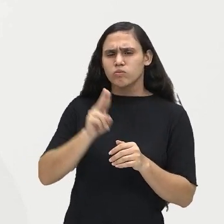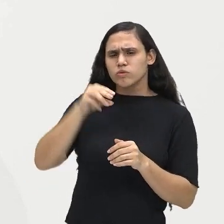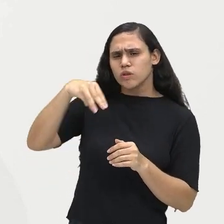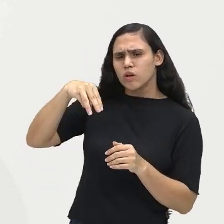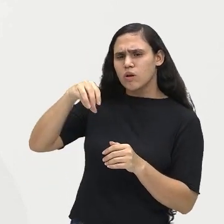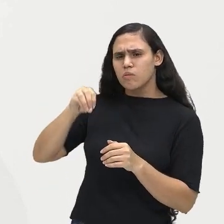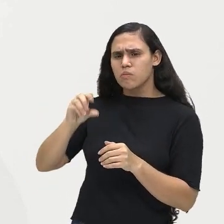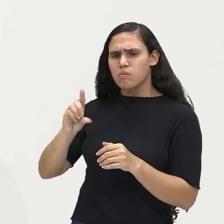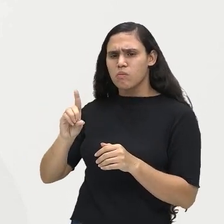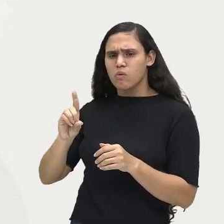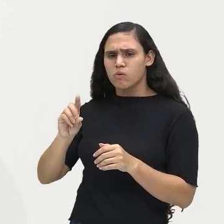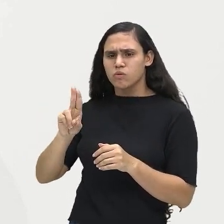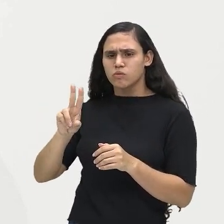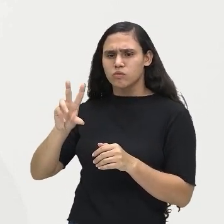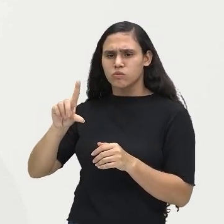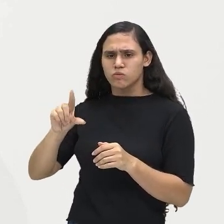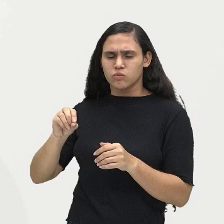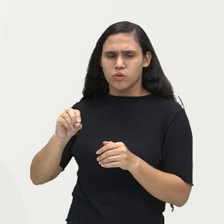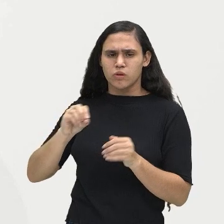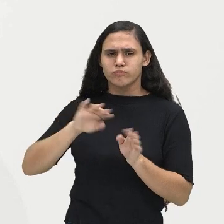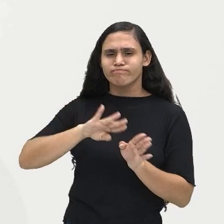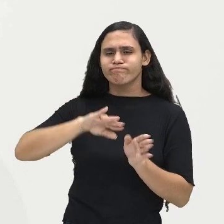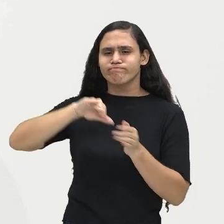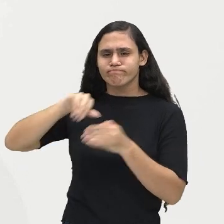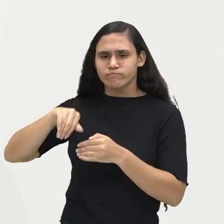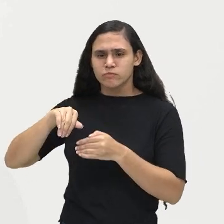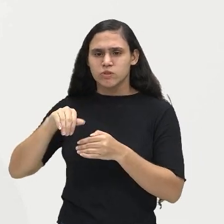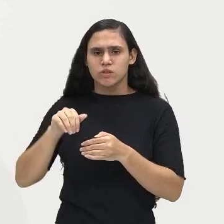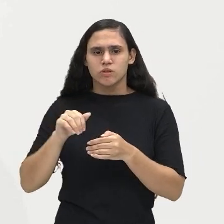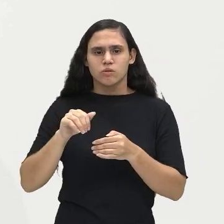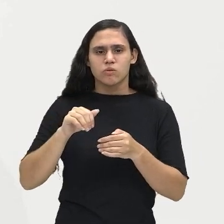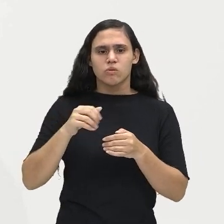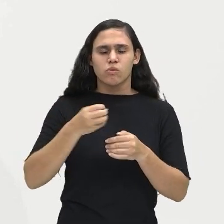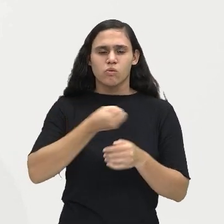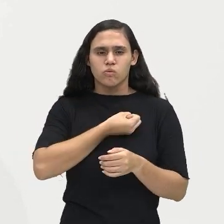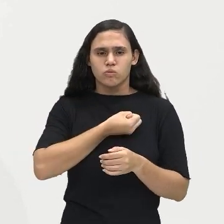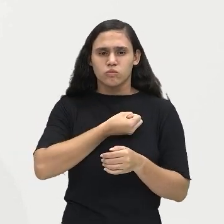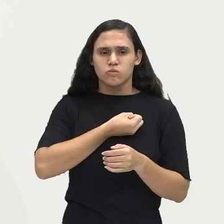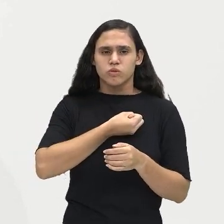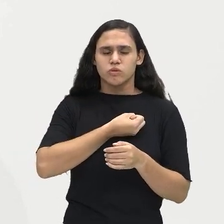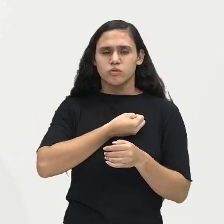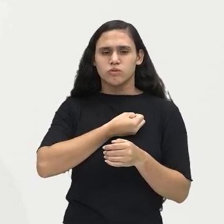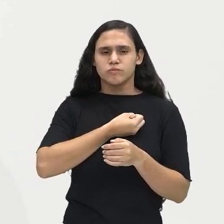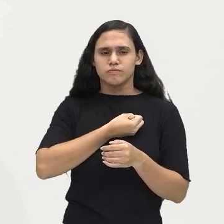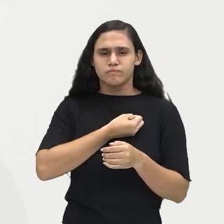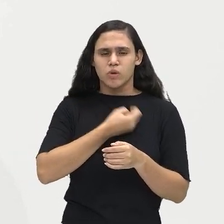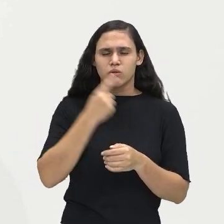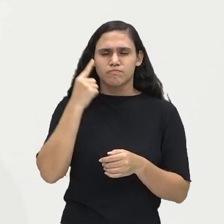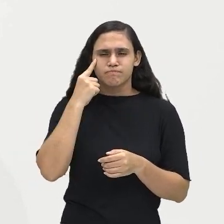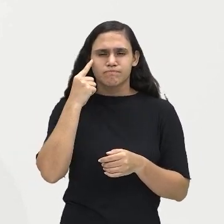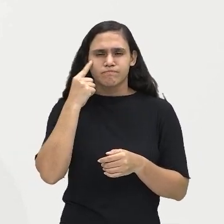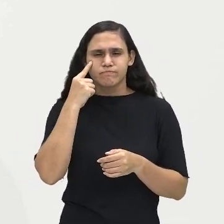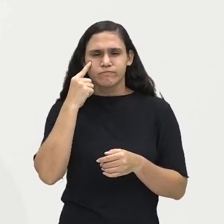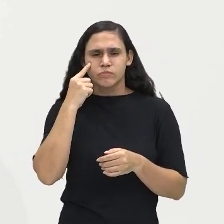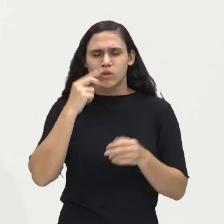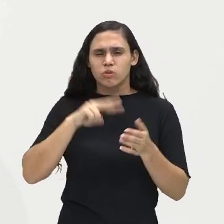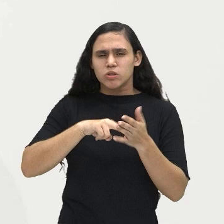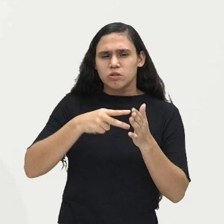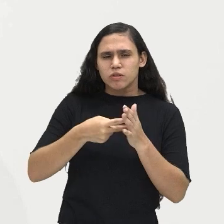sinal e considerar o maior número, tá bom? Pense assim, em módulo. Módulo é 10, é a ideia. Desconsidere o sinal e veja quem é o